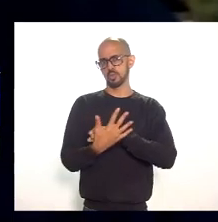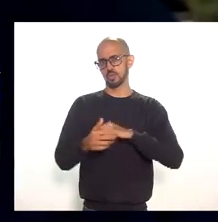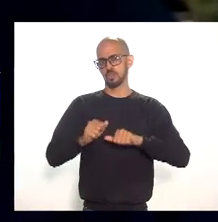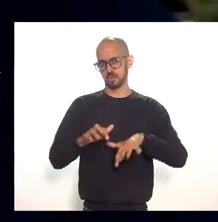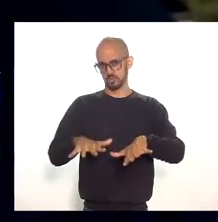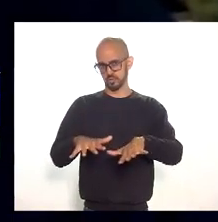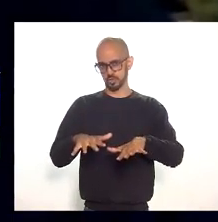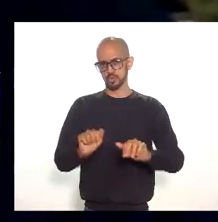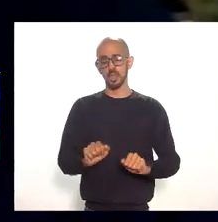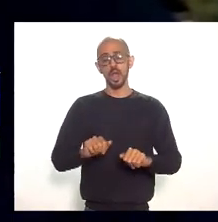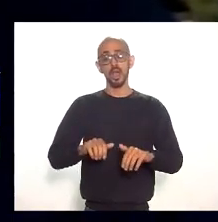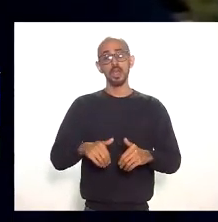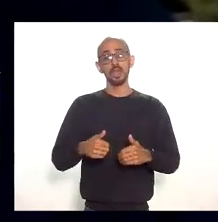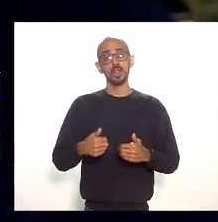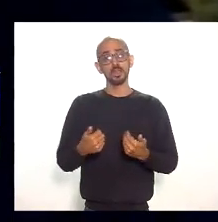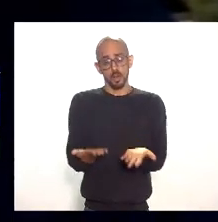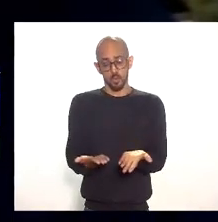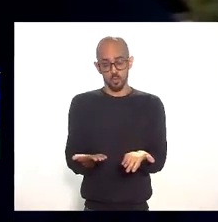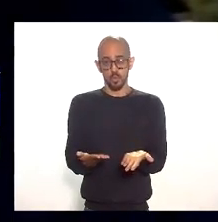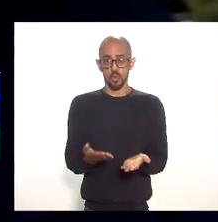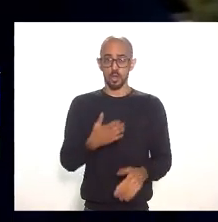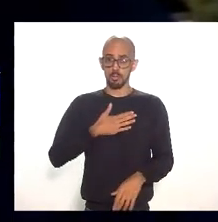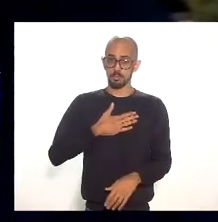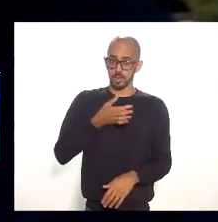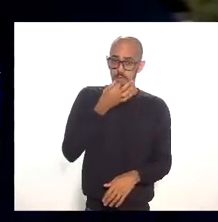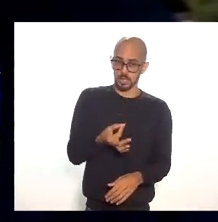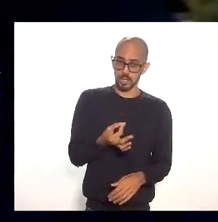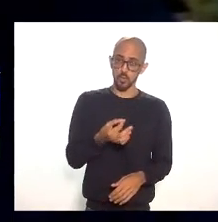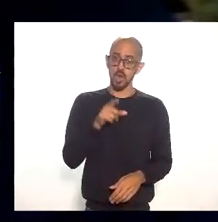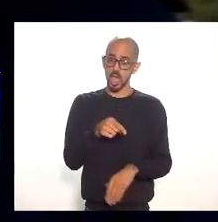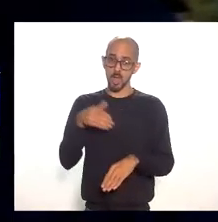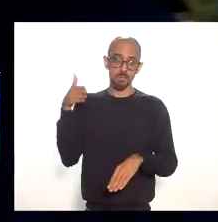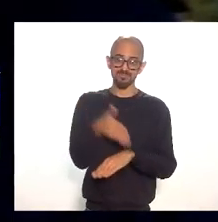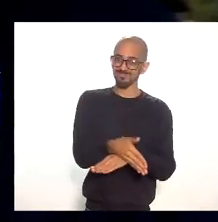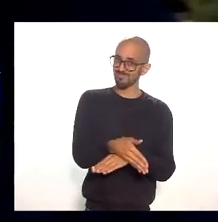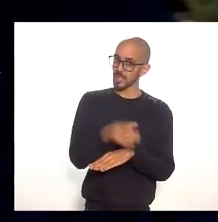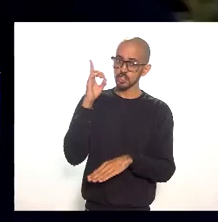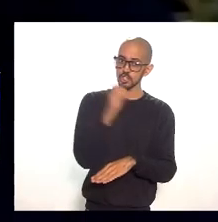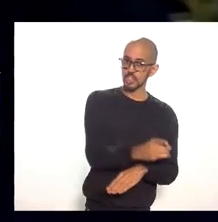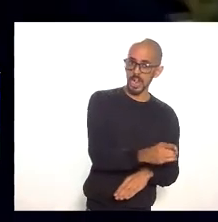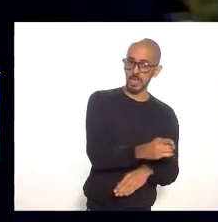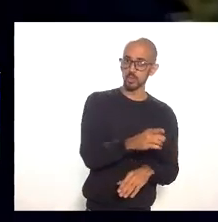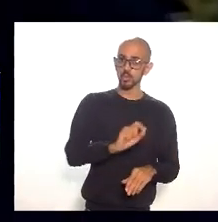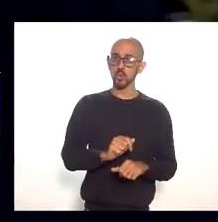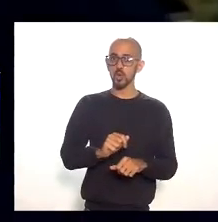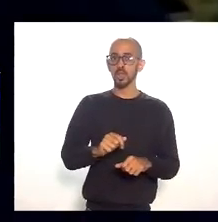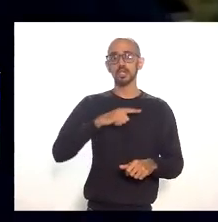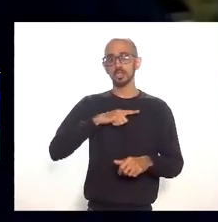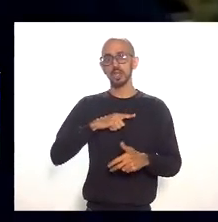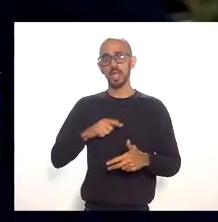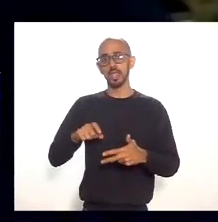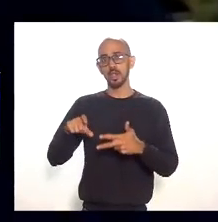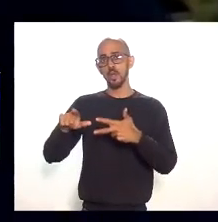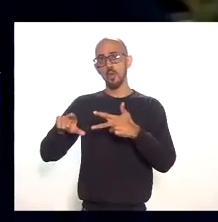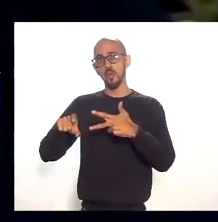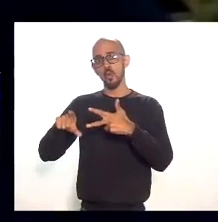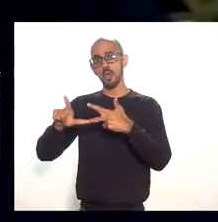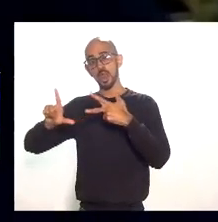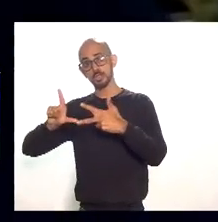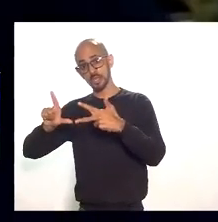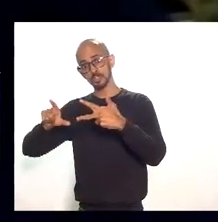a princípio, eu vejo realmente uma interferência, né, direta de um poder em cima do outro poder, e me parece que